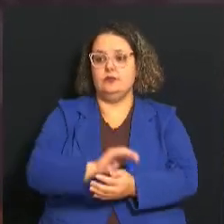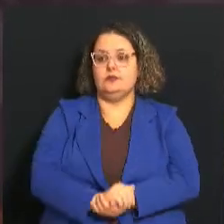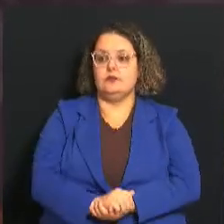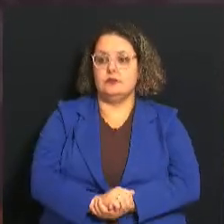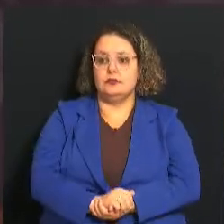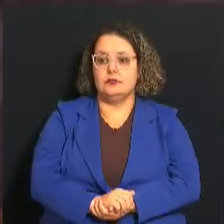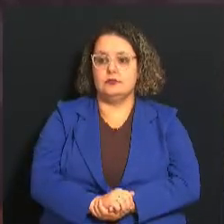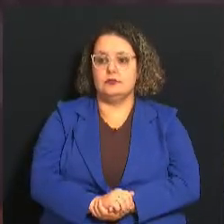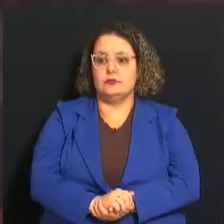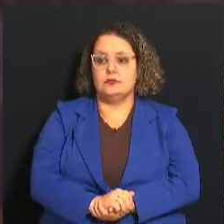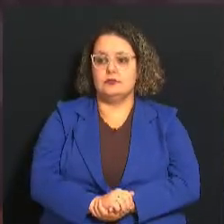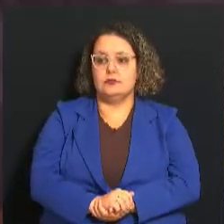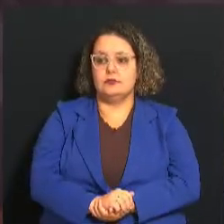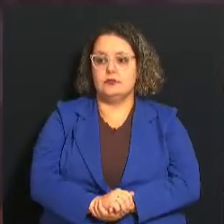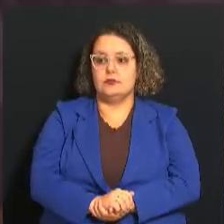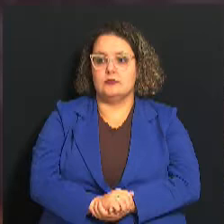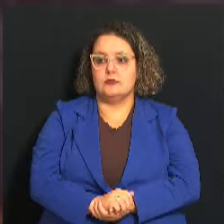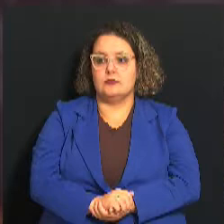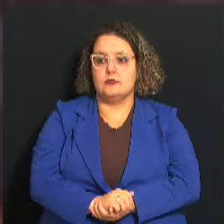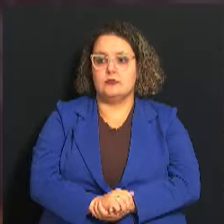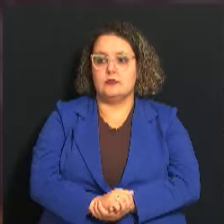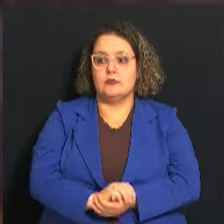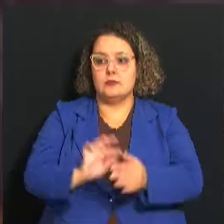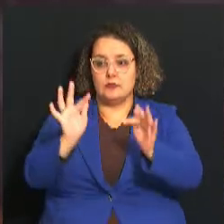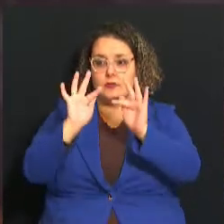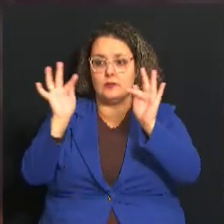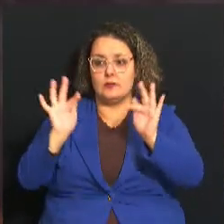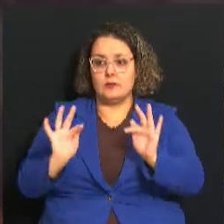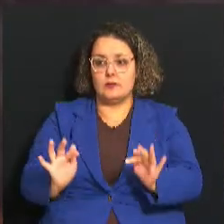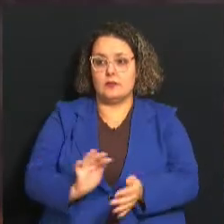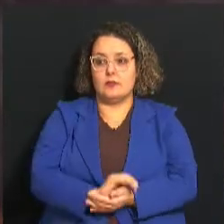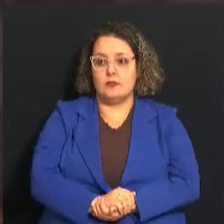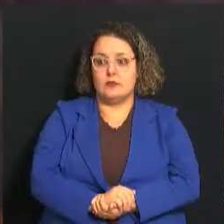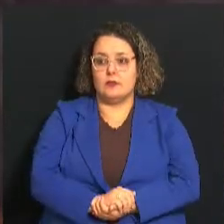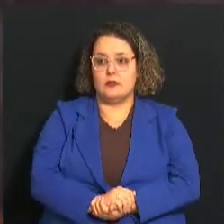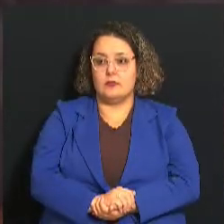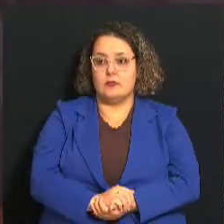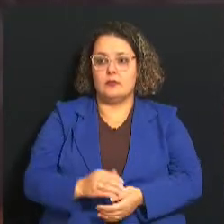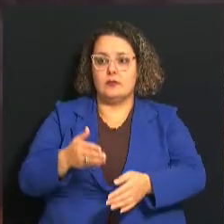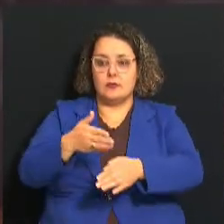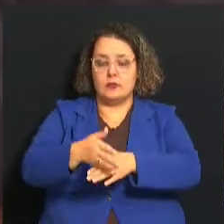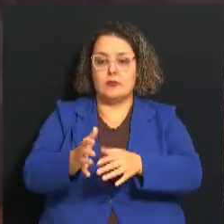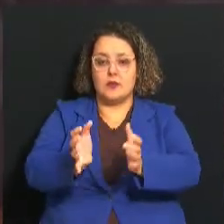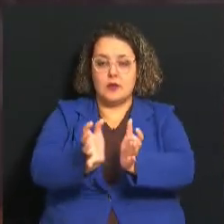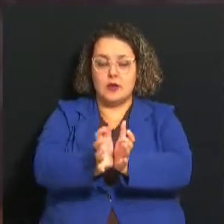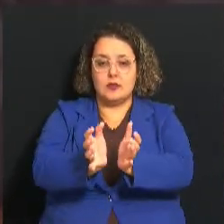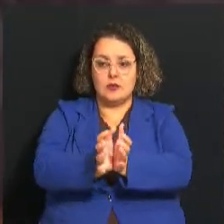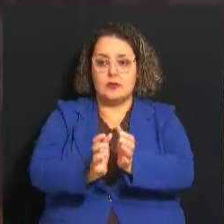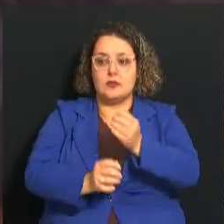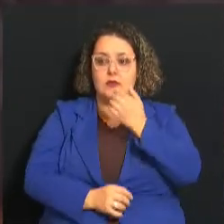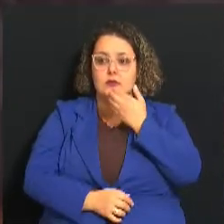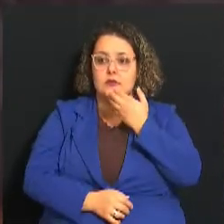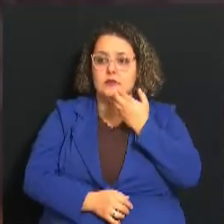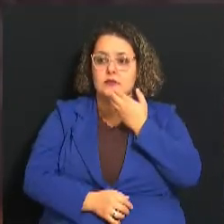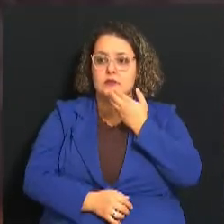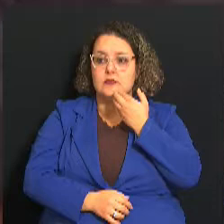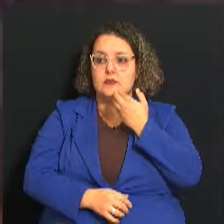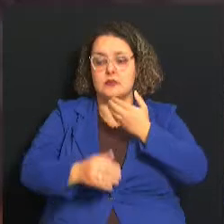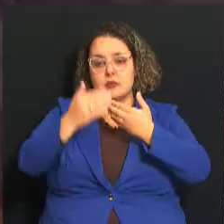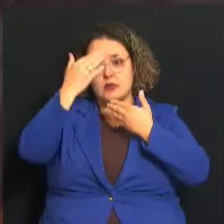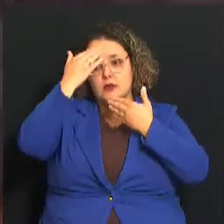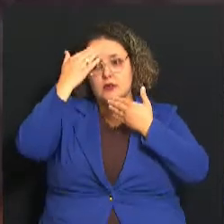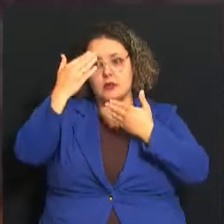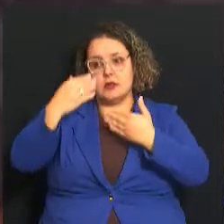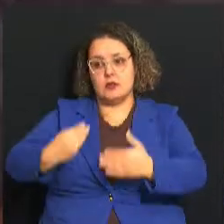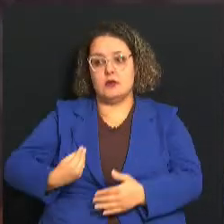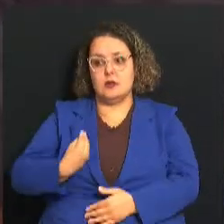e fico feliz de participar dessa comissão e agradeço a presença de todos, apesar